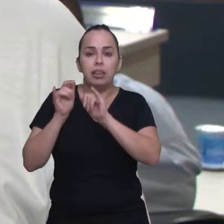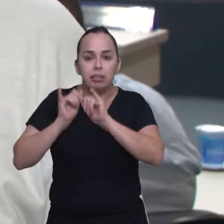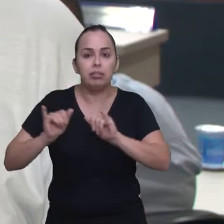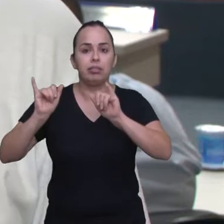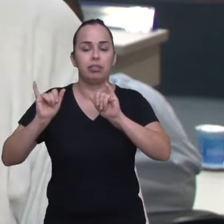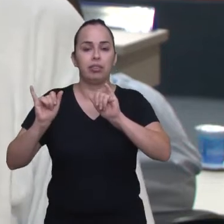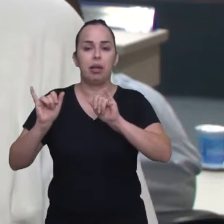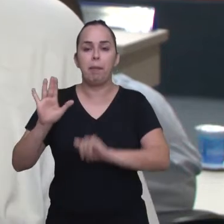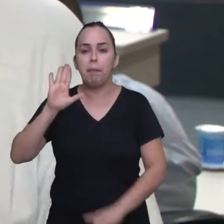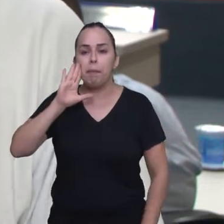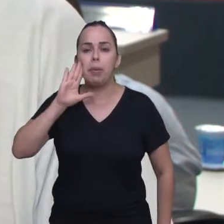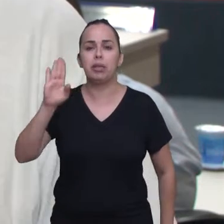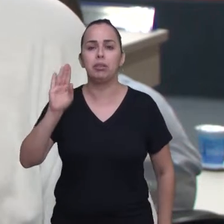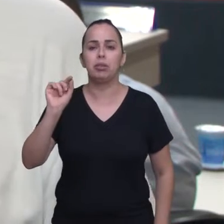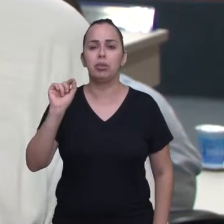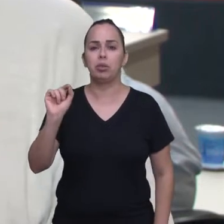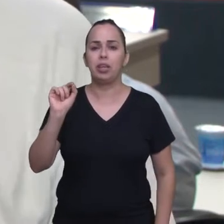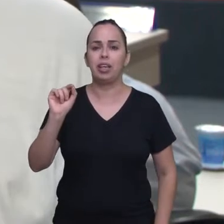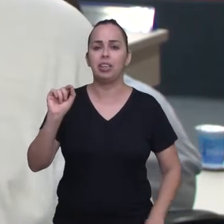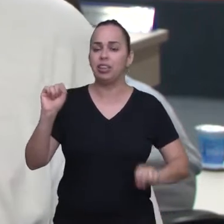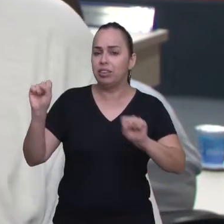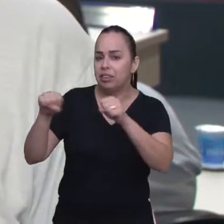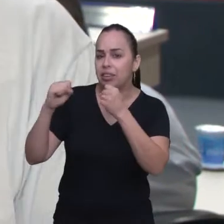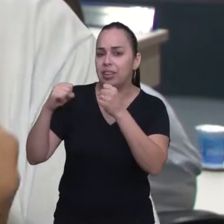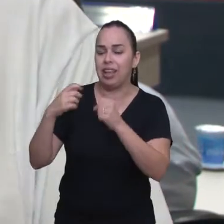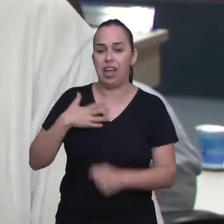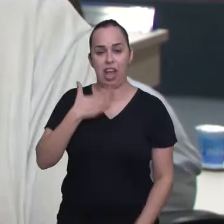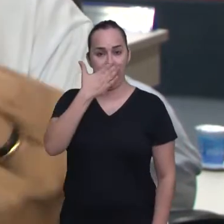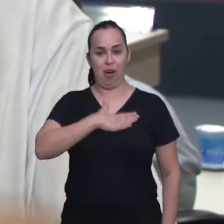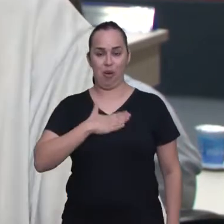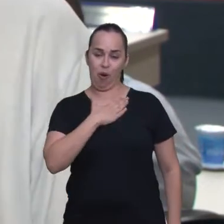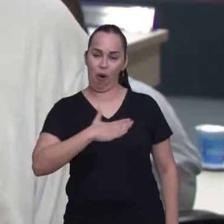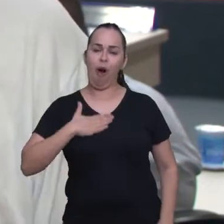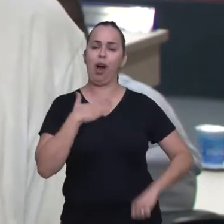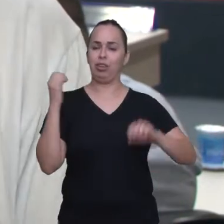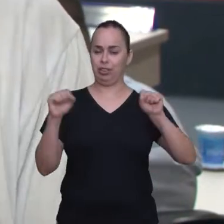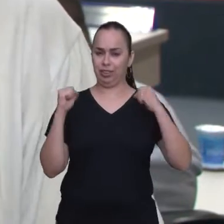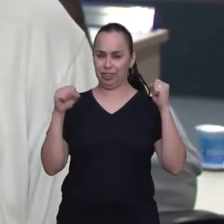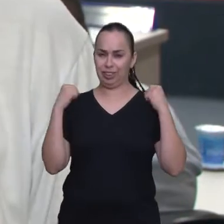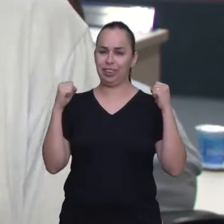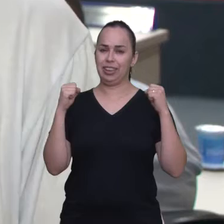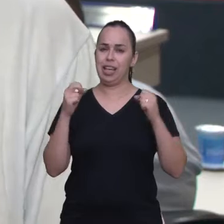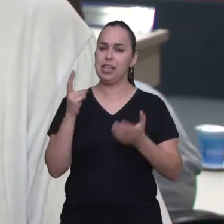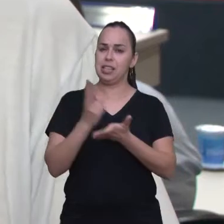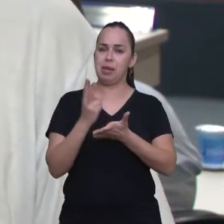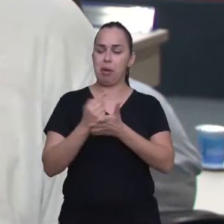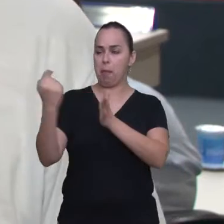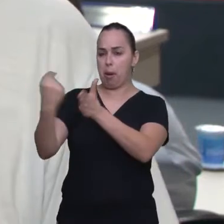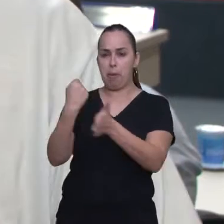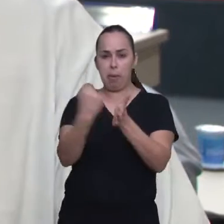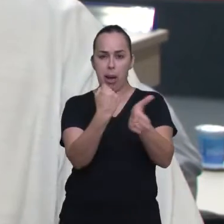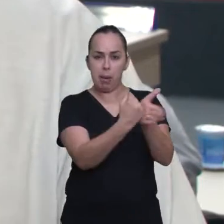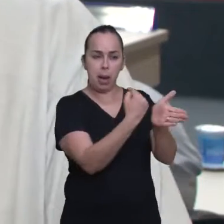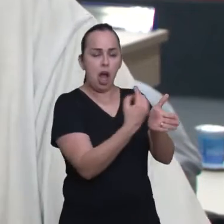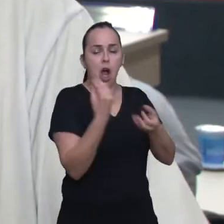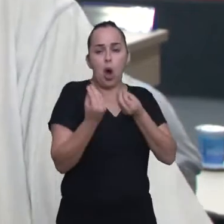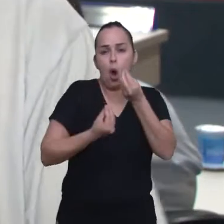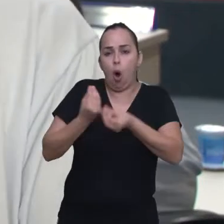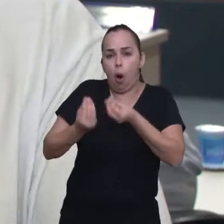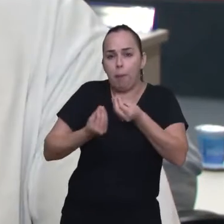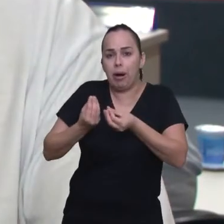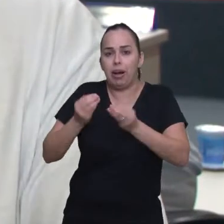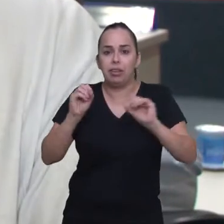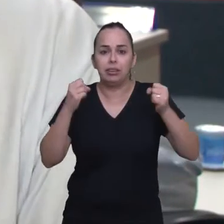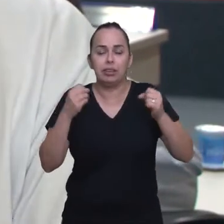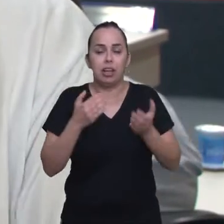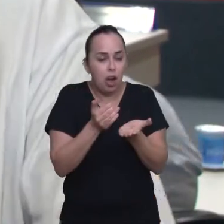programas, né? Principalmente de atividade física. Eu sou fã de atividade física, então sempre quando alguém pergunta, olha, como é que eu faço para...